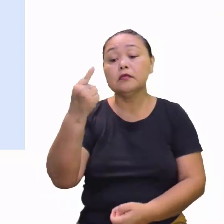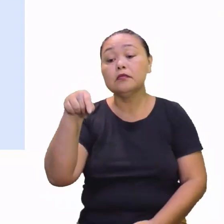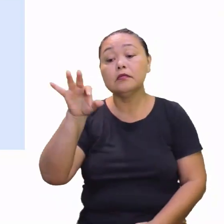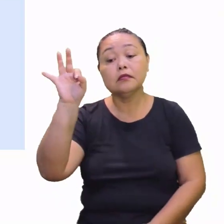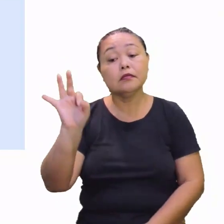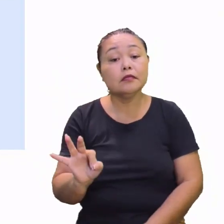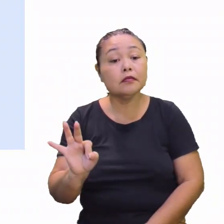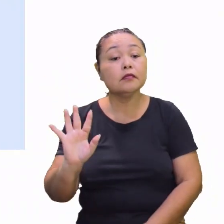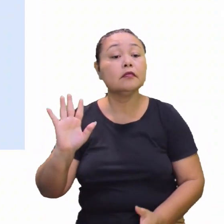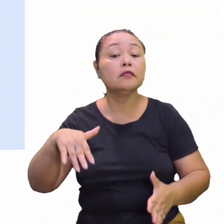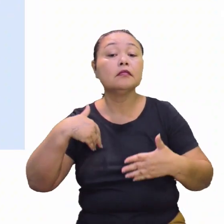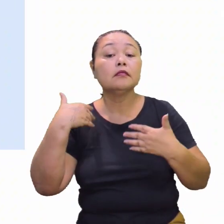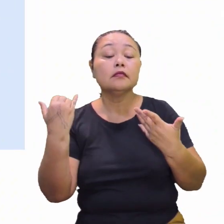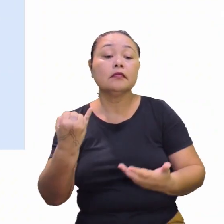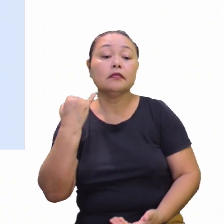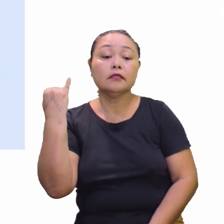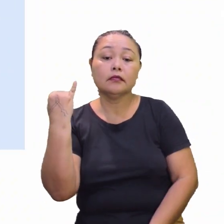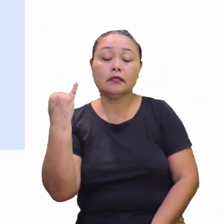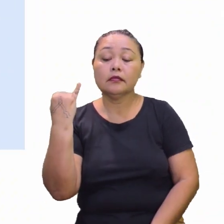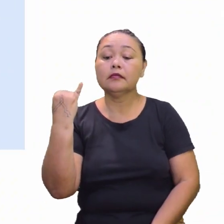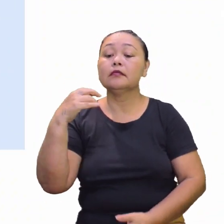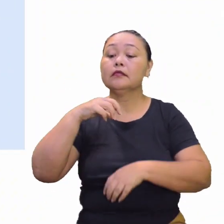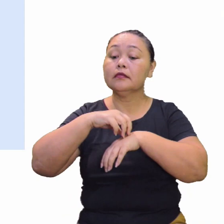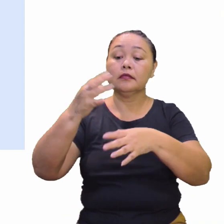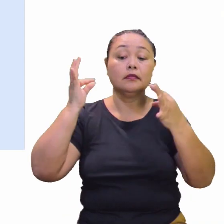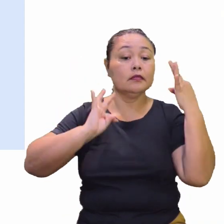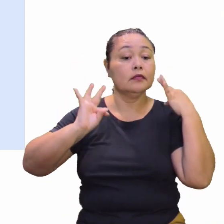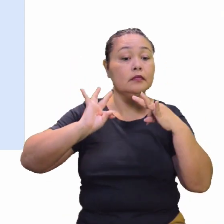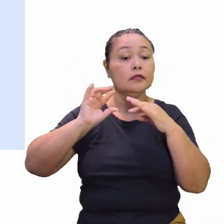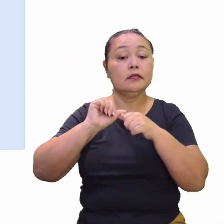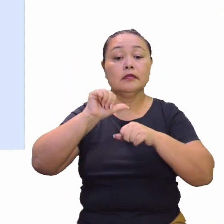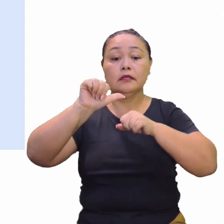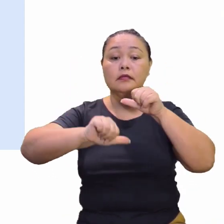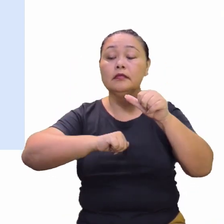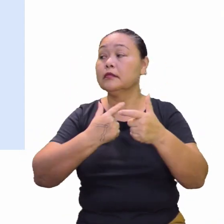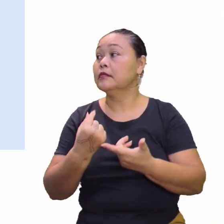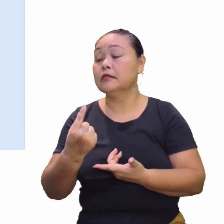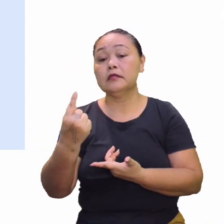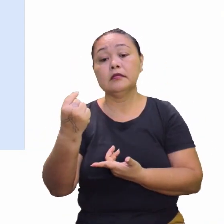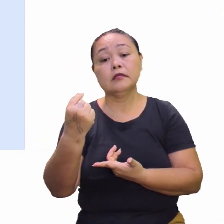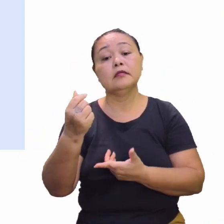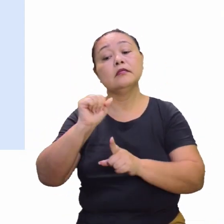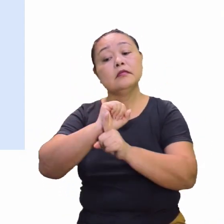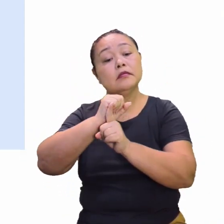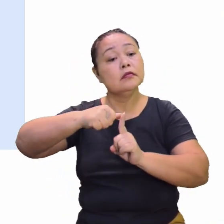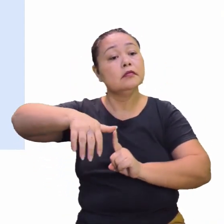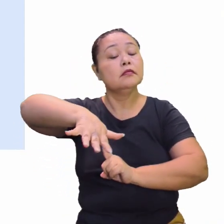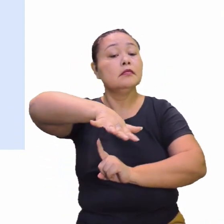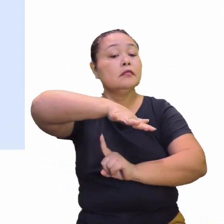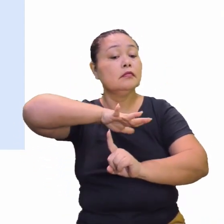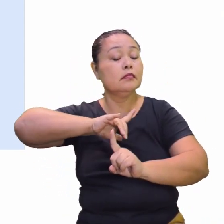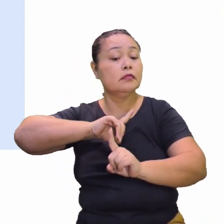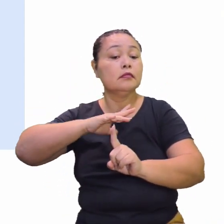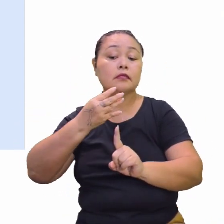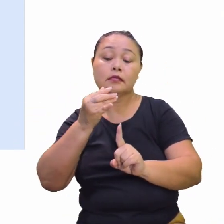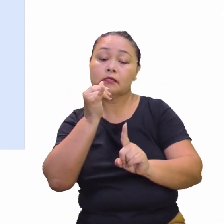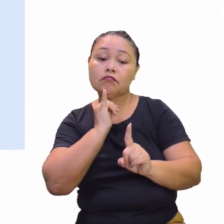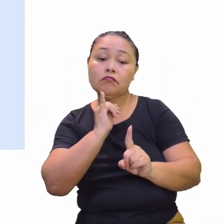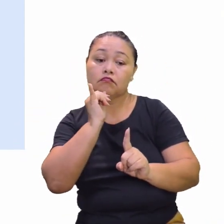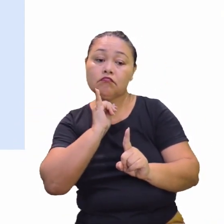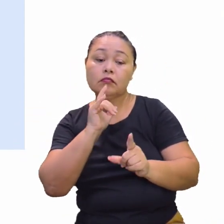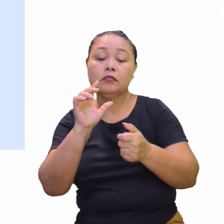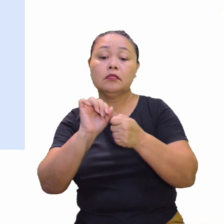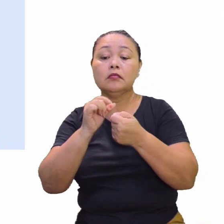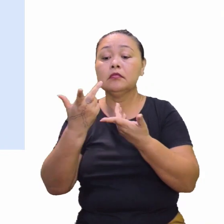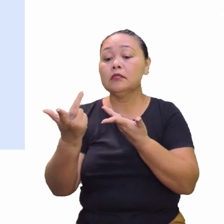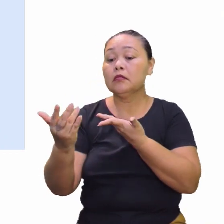Beleza? Então, qual é a importância do turismo? É transformador de economias e sociedades. Por exemplo,